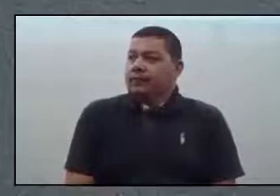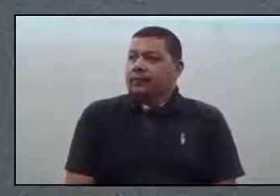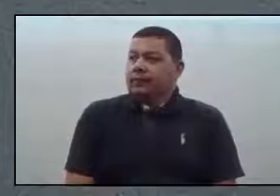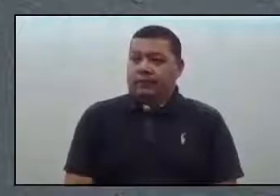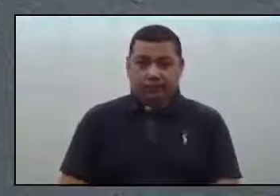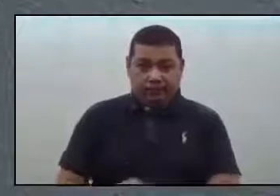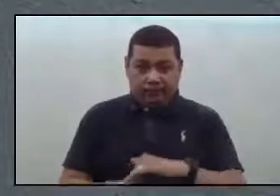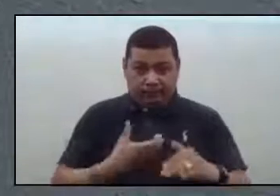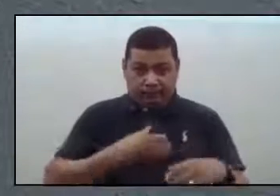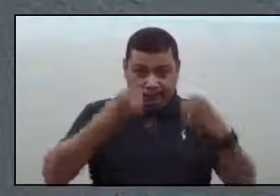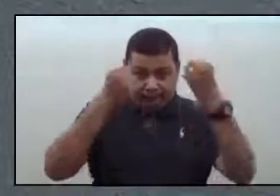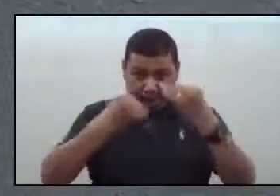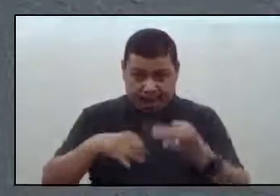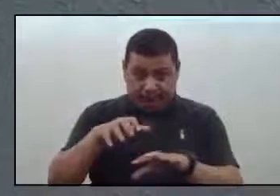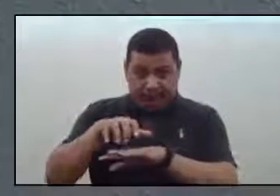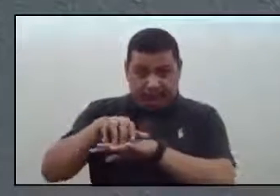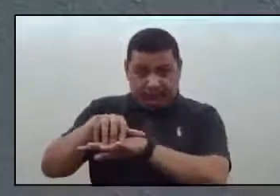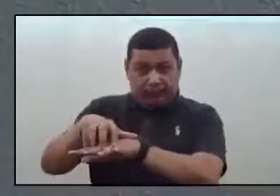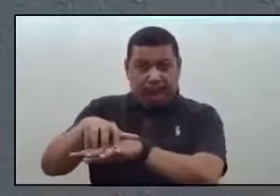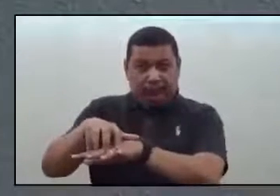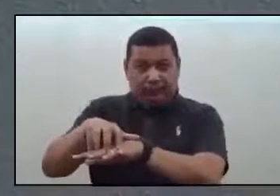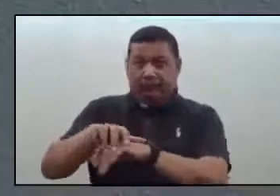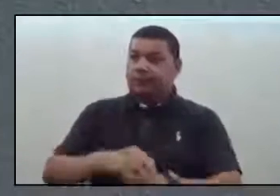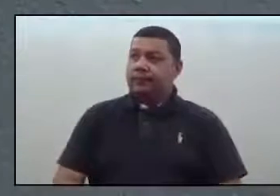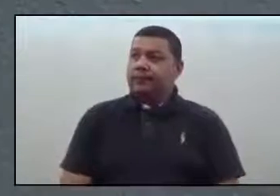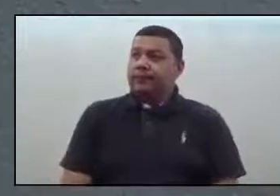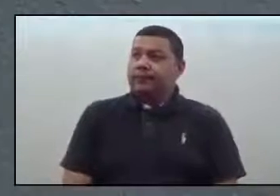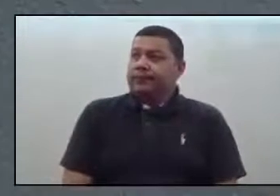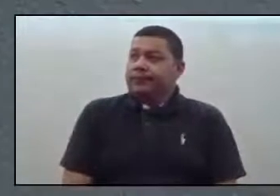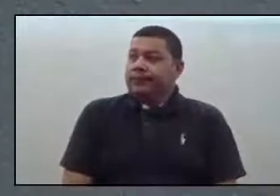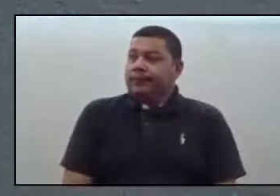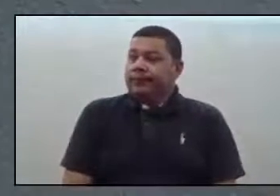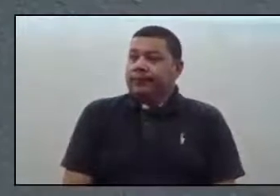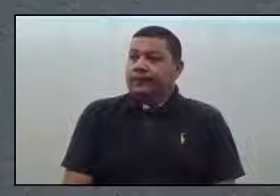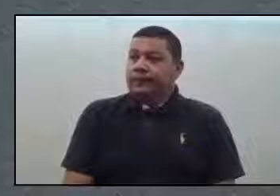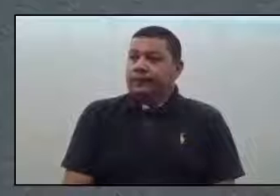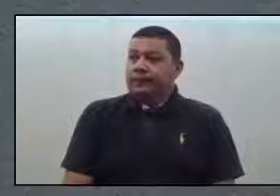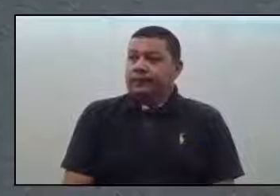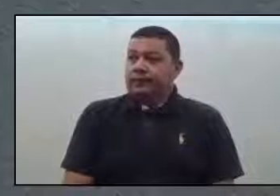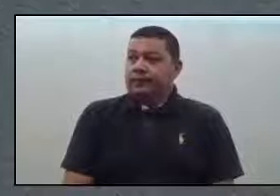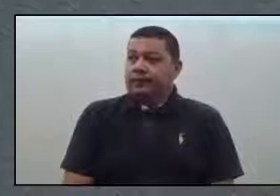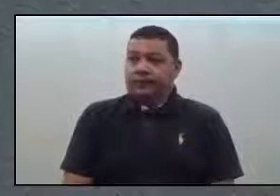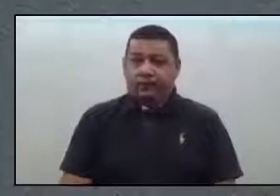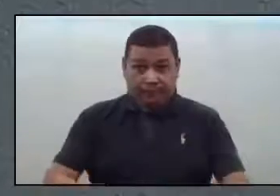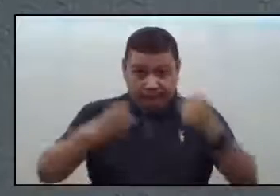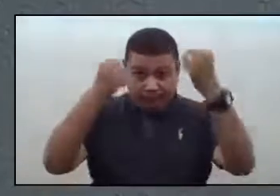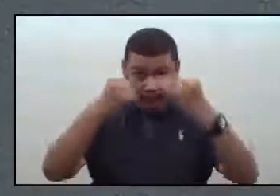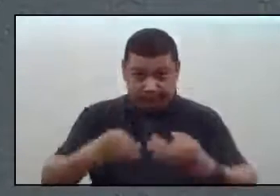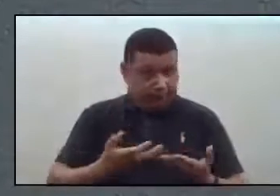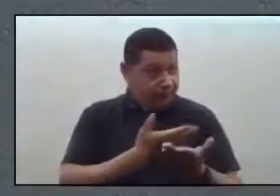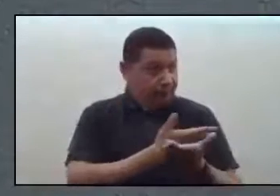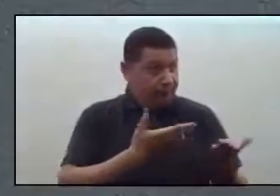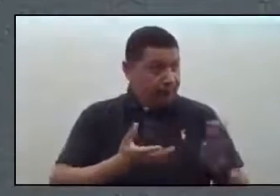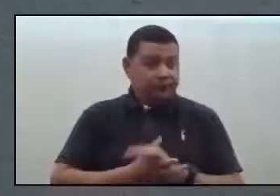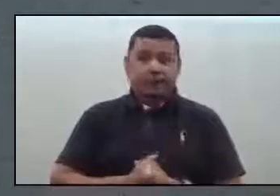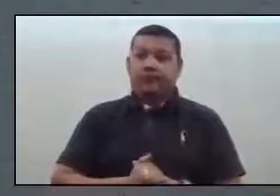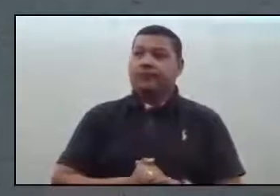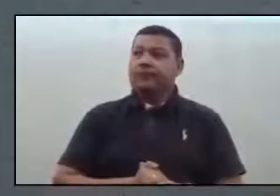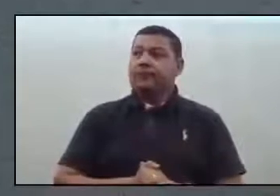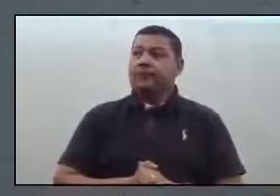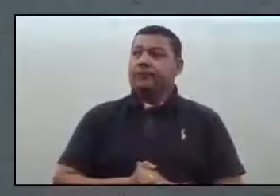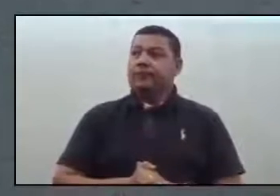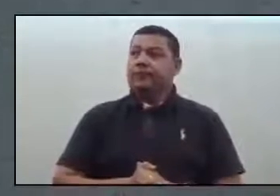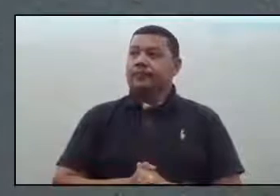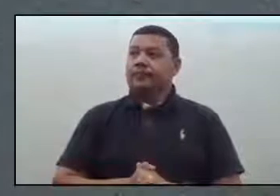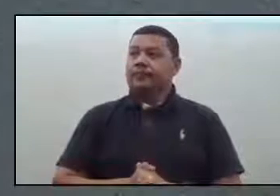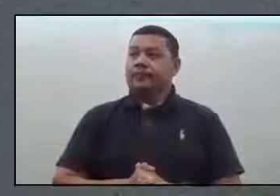Queria aqui falar um pouquinho de turismo, presidente. Passar para a população que o SENAC